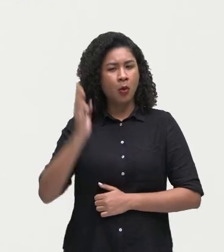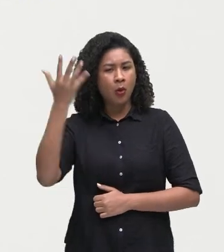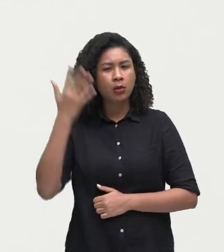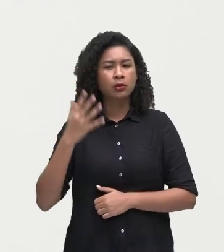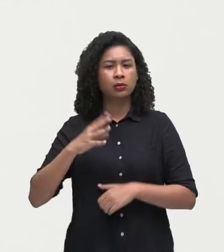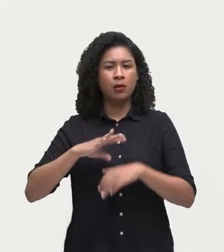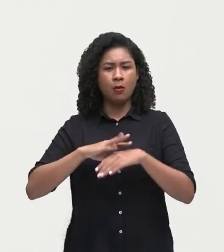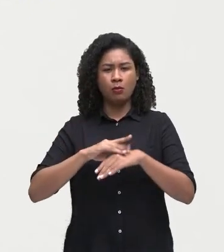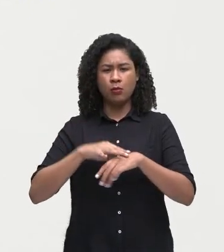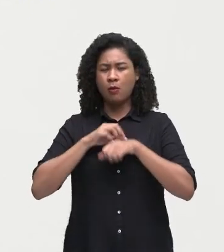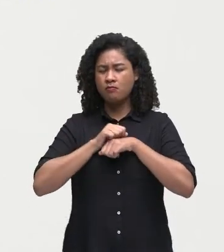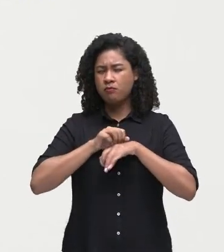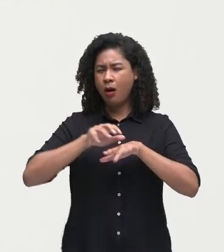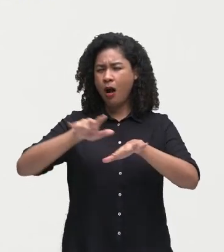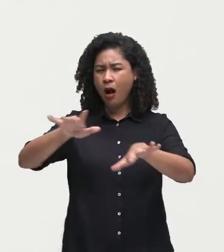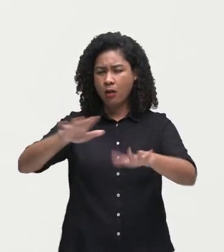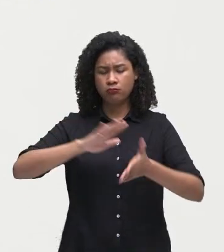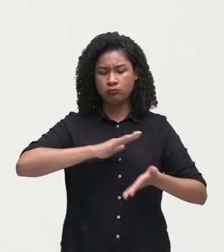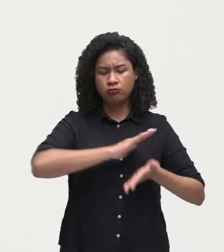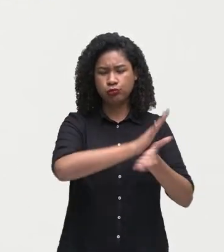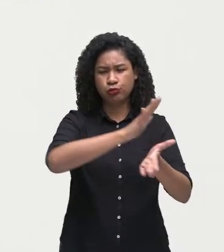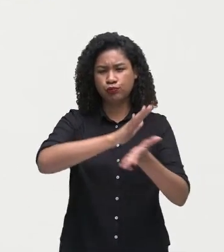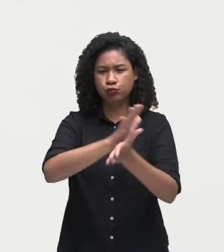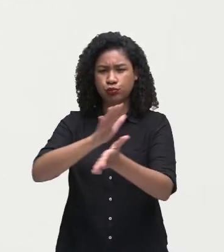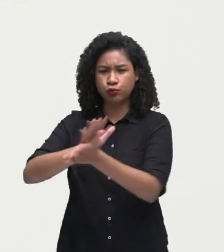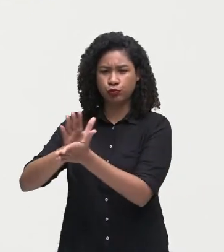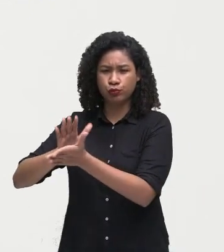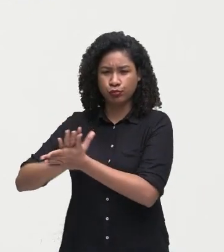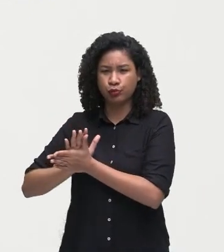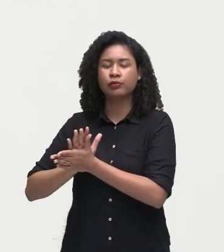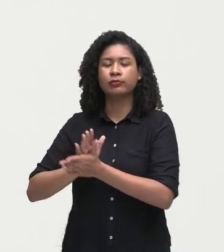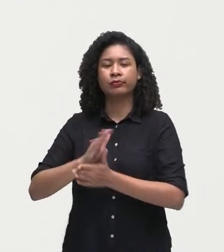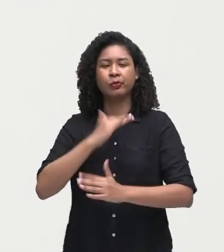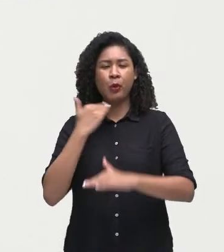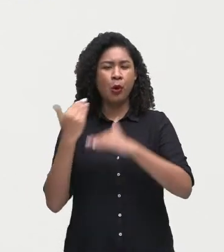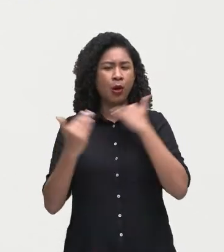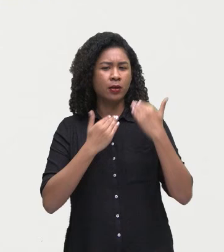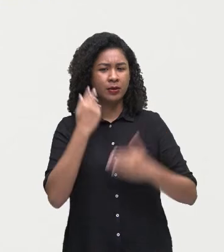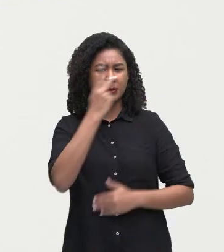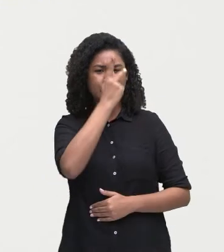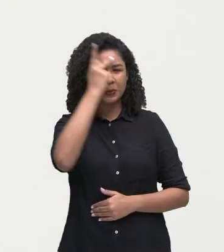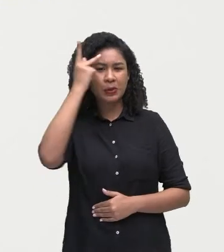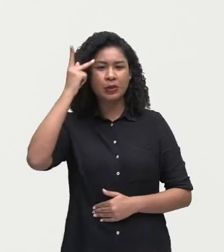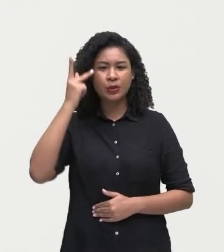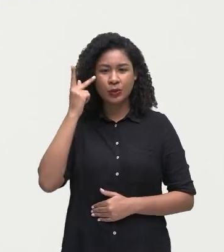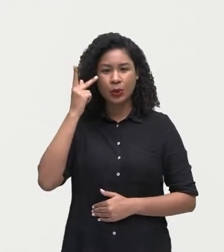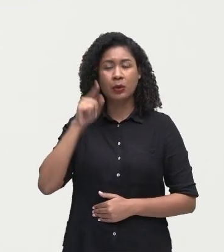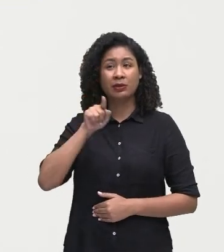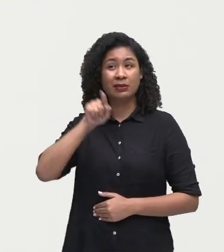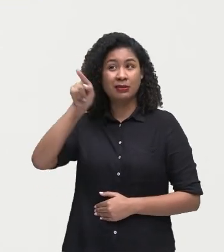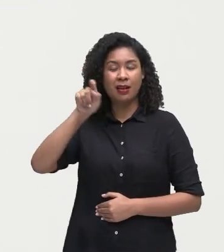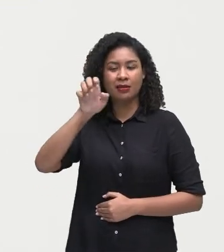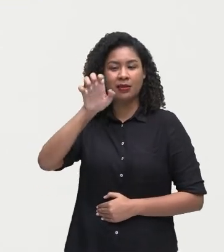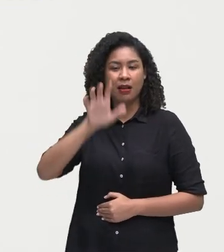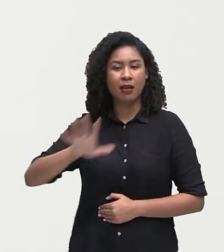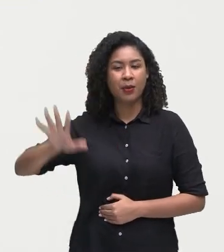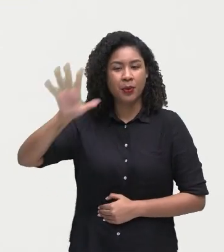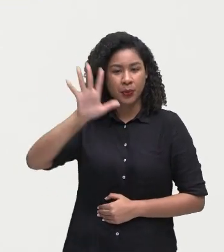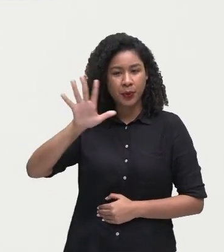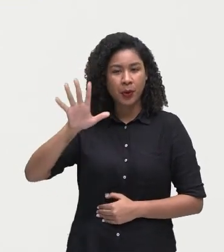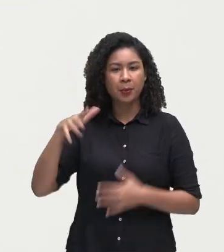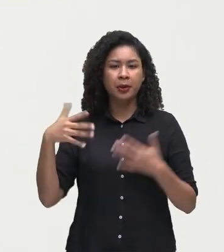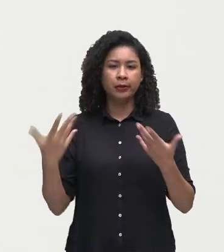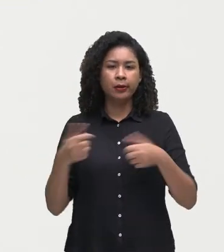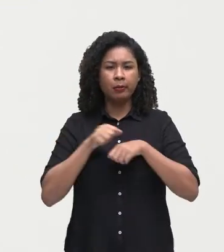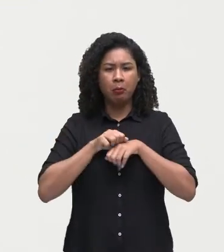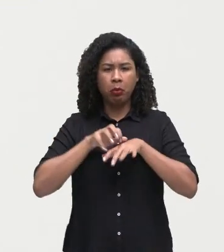dessa temível doença, que foi responsável pela morte de muitos habitantes da Europa e que era transmitida através